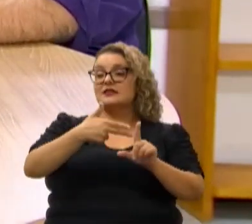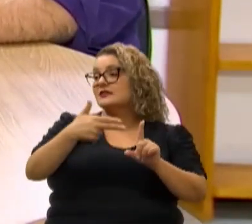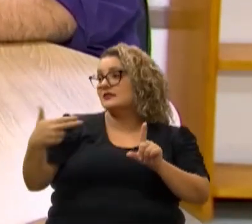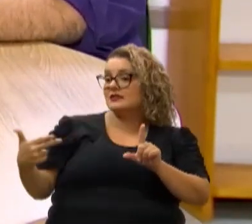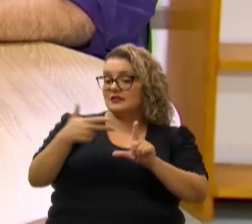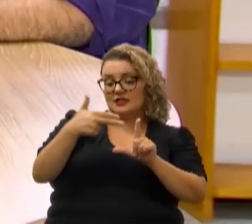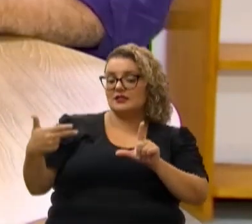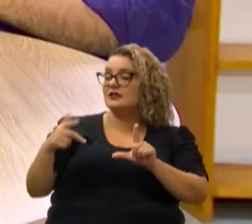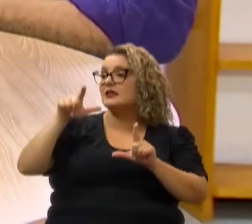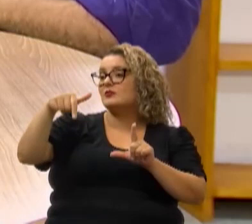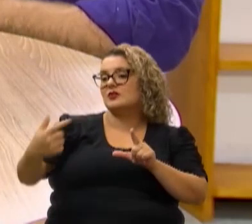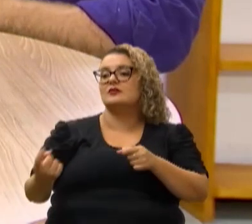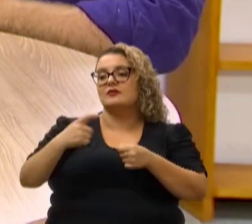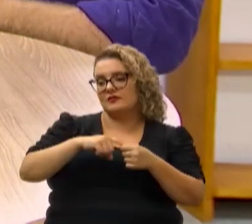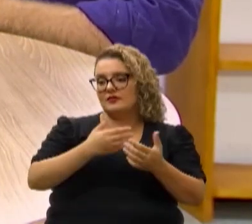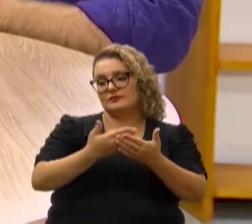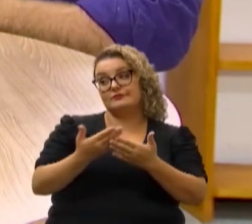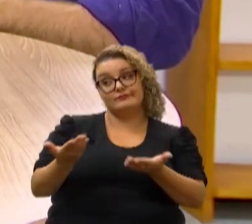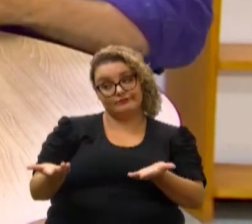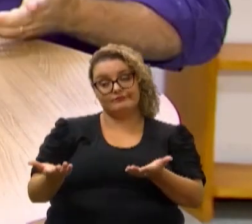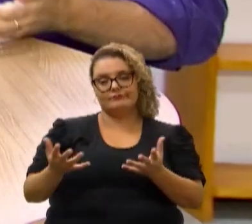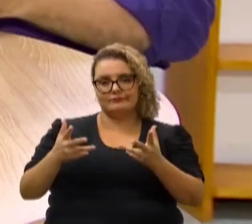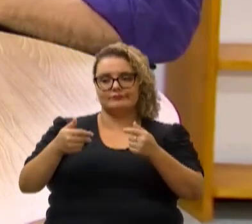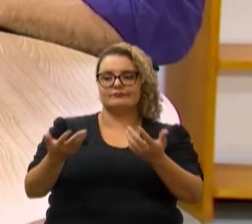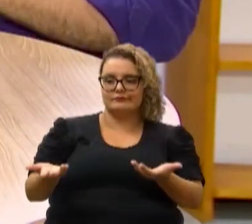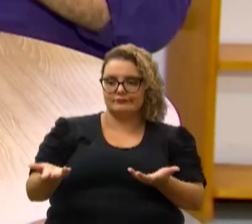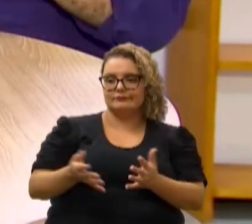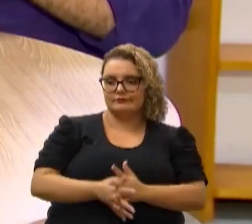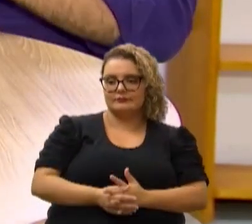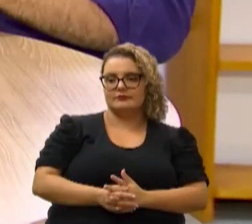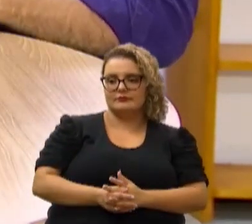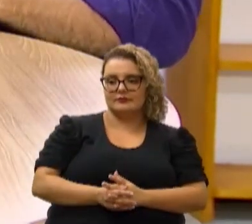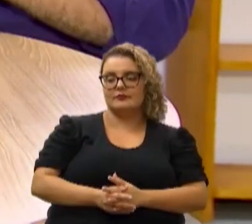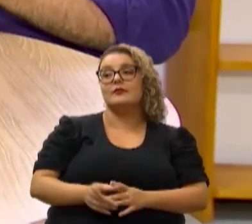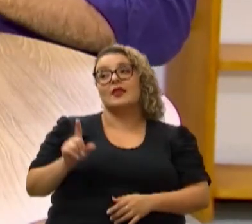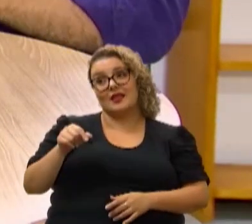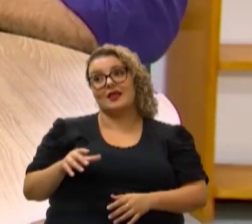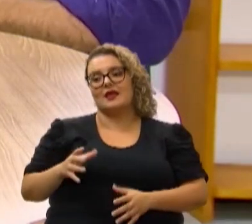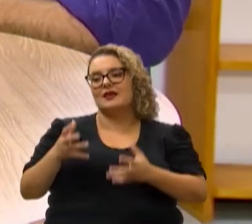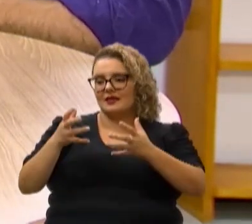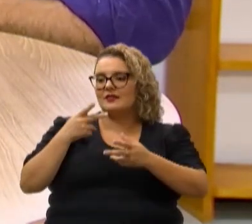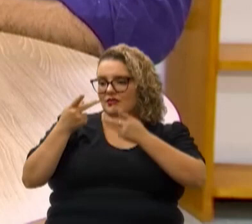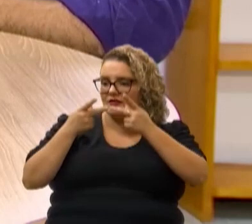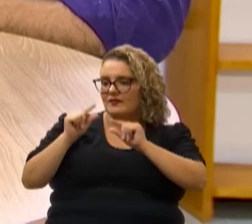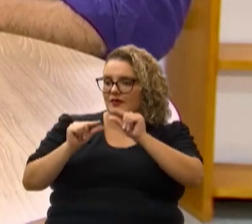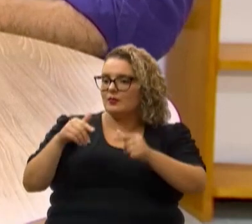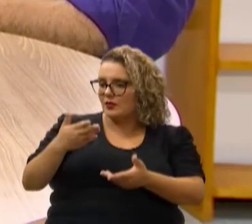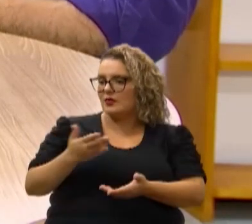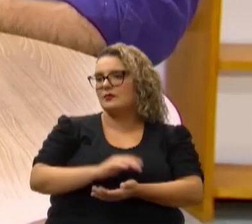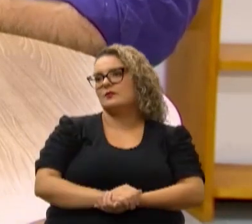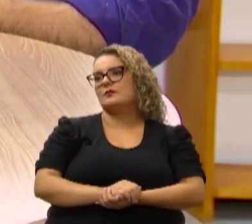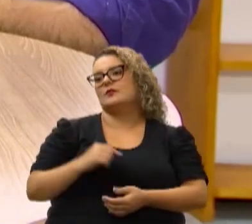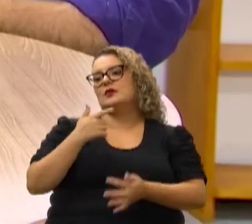depois eu volto, né, para estudar e tudo mais. Então, é bem isso. Eu queria que você falasse um pouco mais sobre isso para a